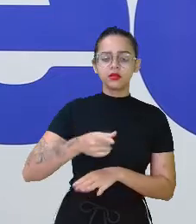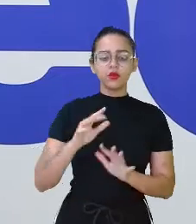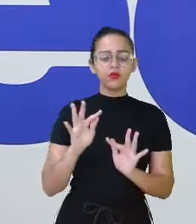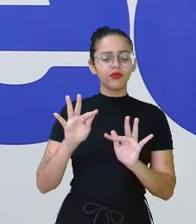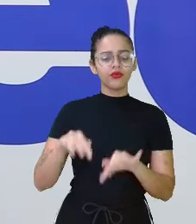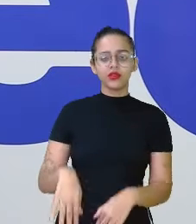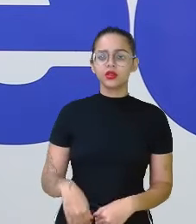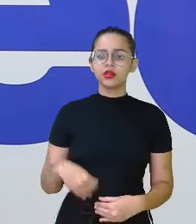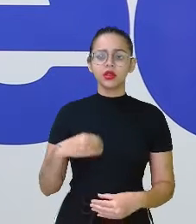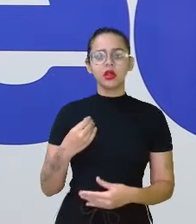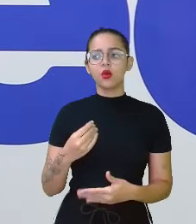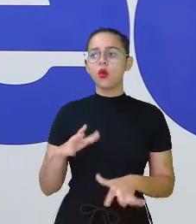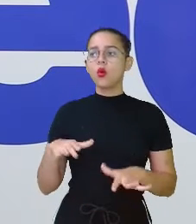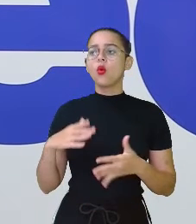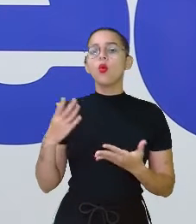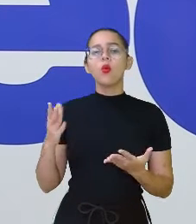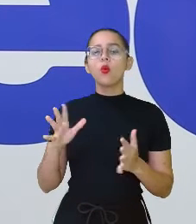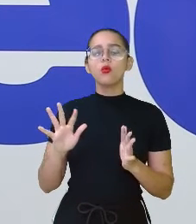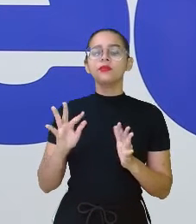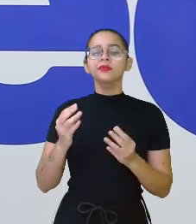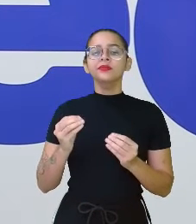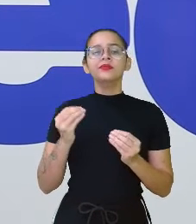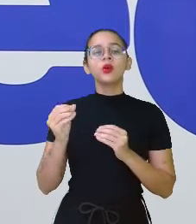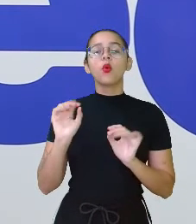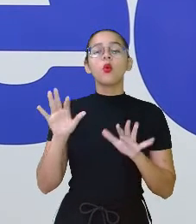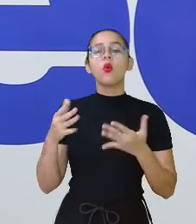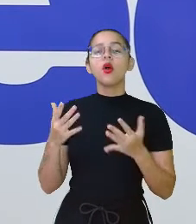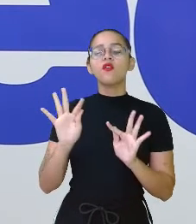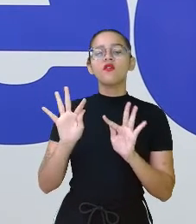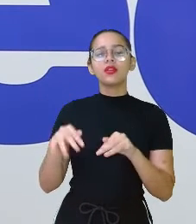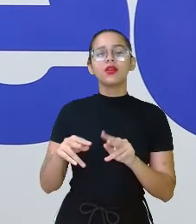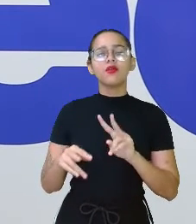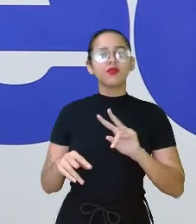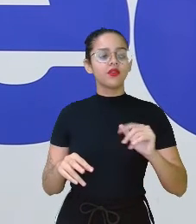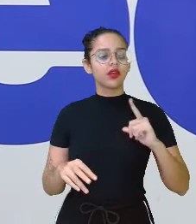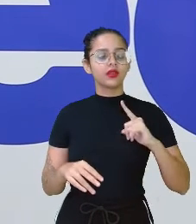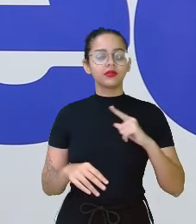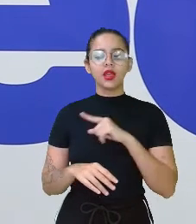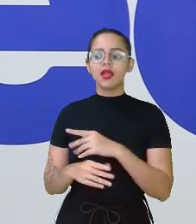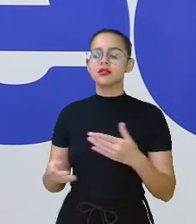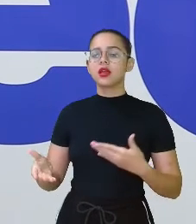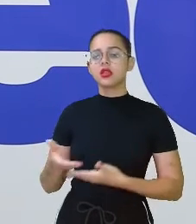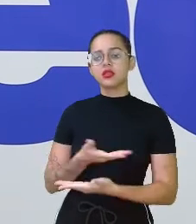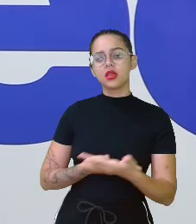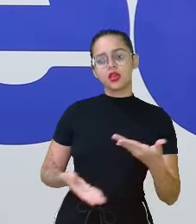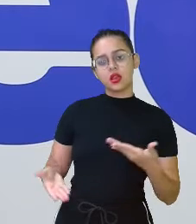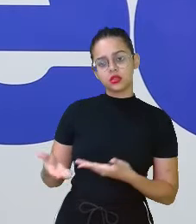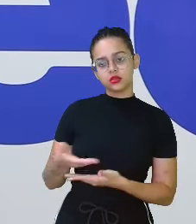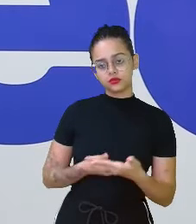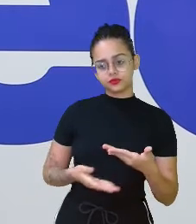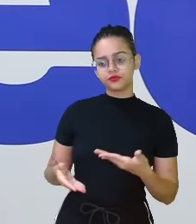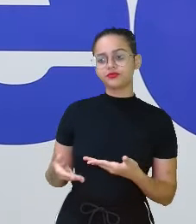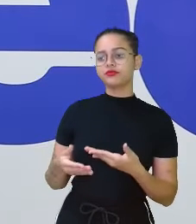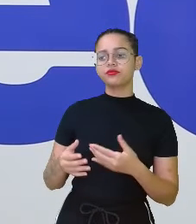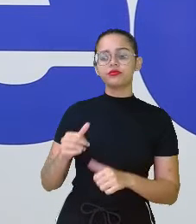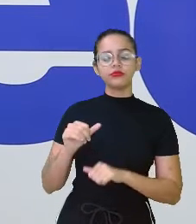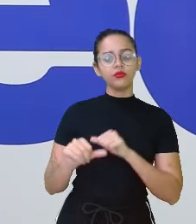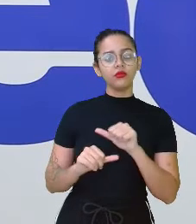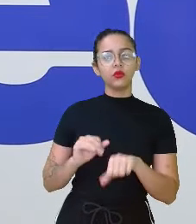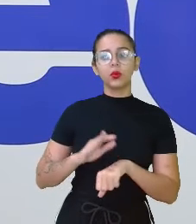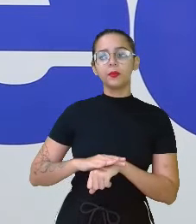final, né? O final. O final que vai ter, né? Essa interação, ela se